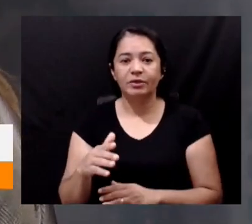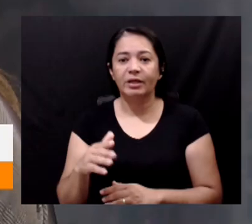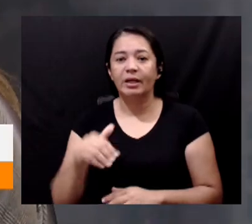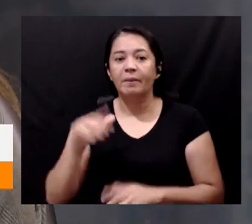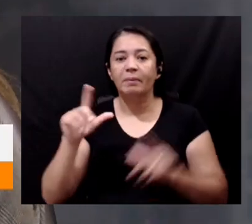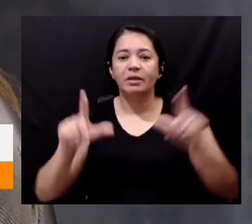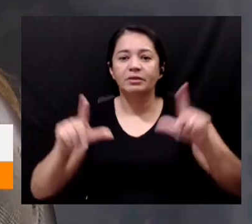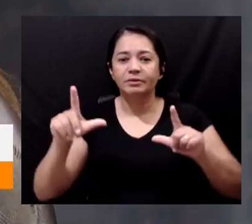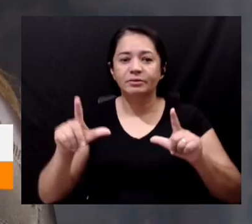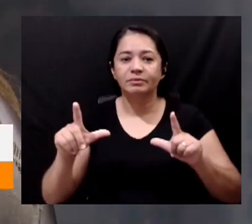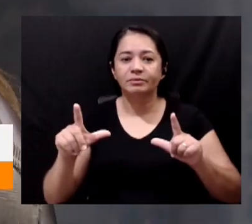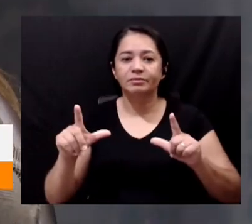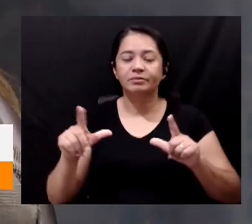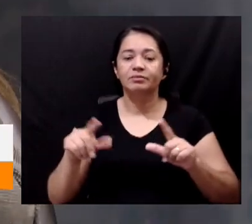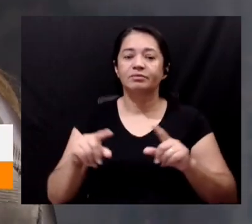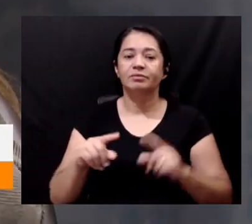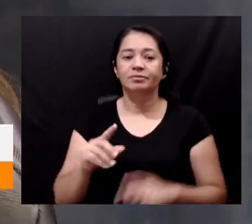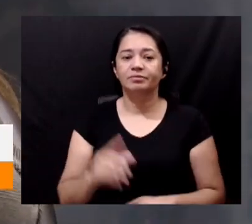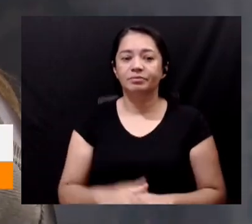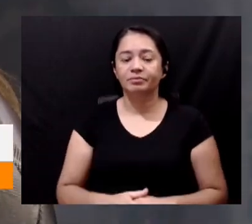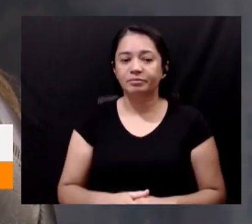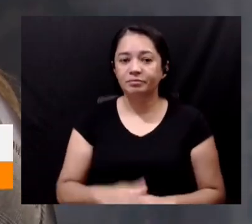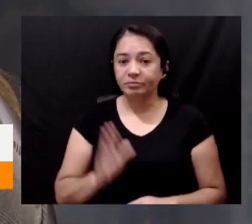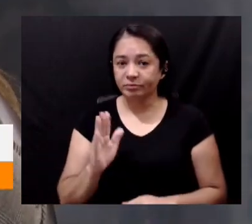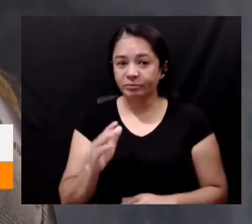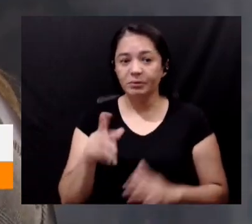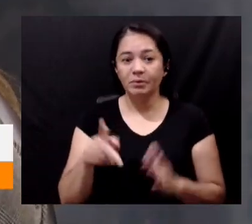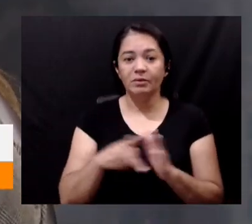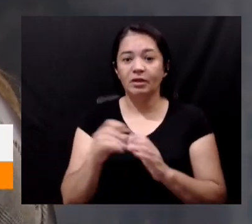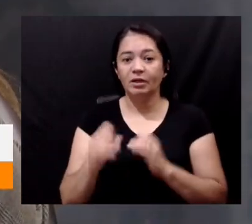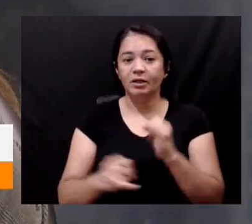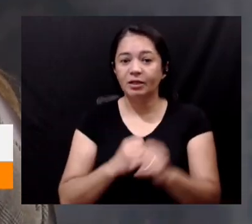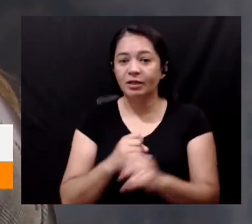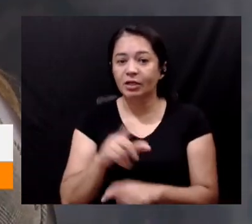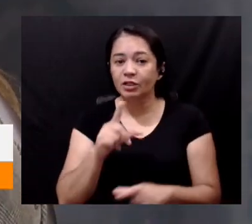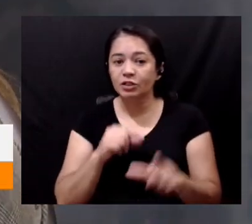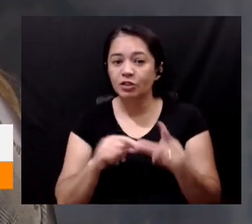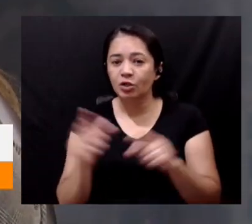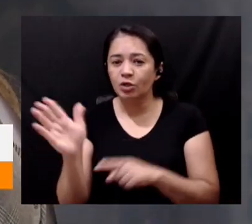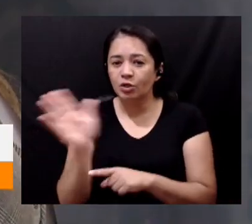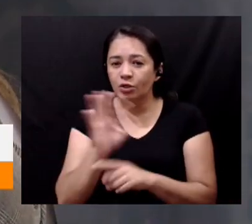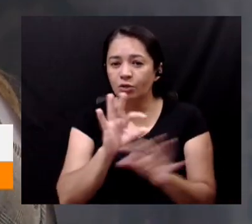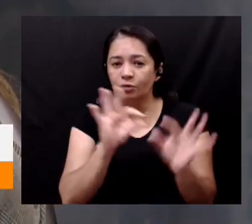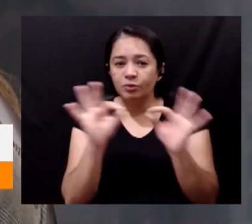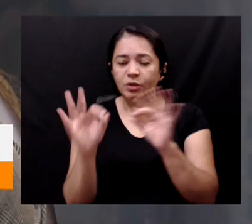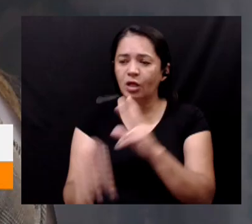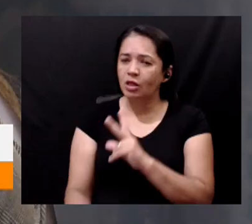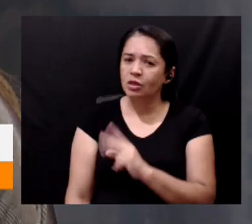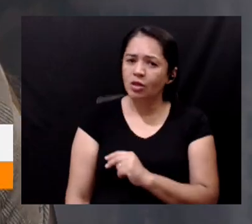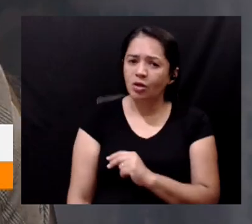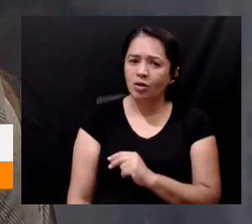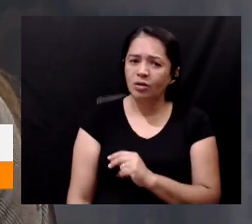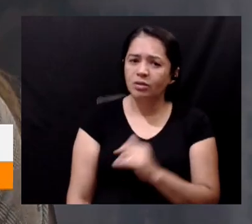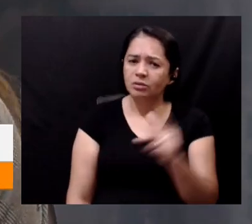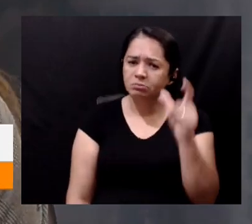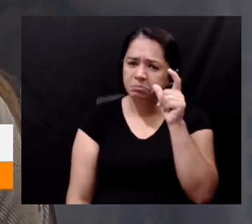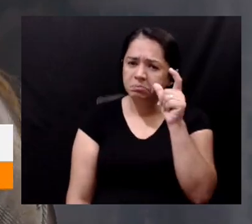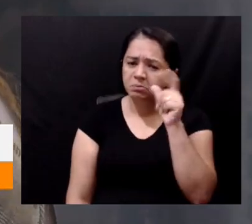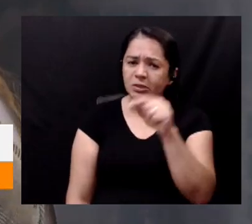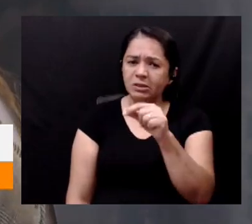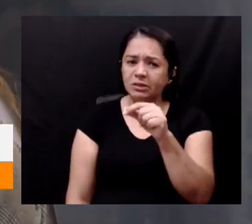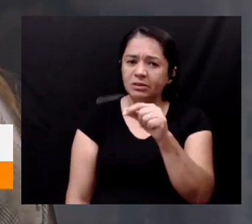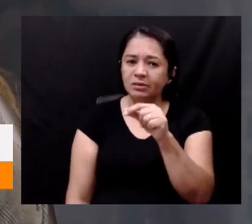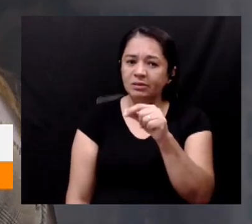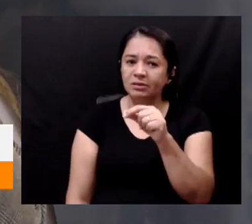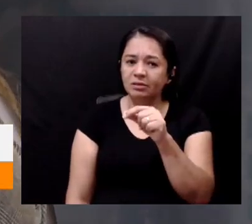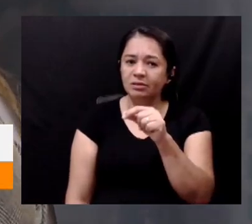era da internet, né, já escolhiam o que eles assistiam. Uhum. Então você fala: "Nossa, que interessante esse cara", eu lembro do Manual do Mundo,